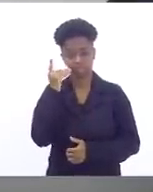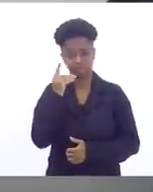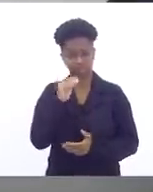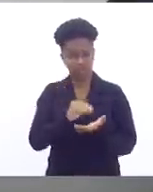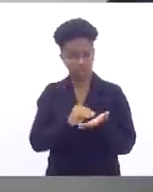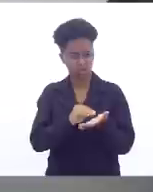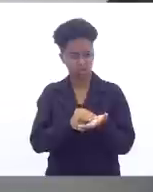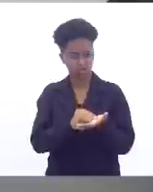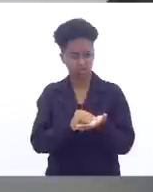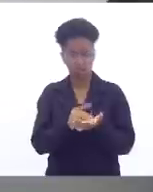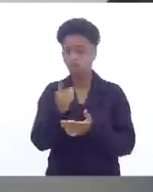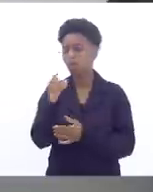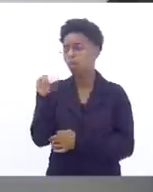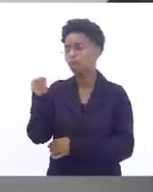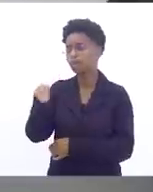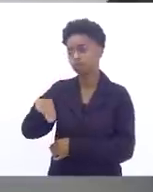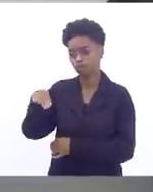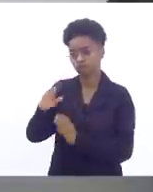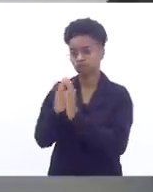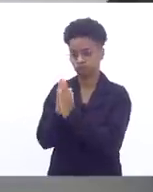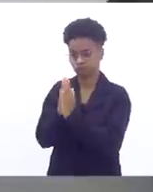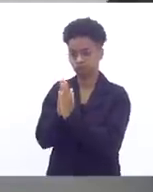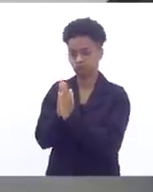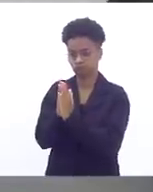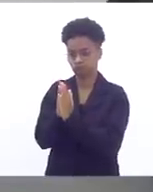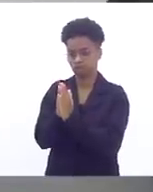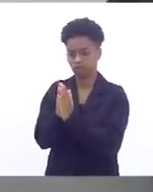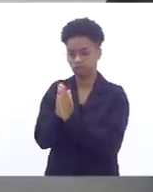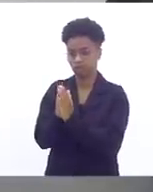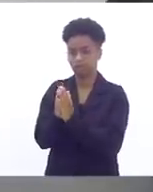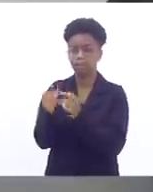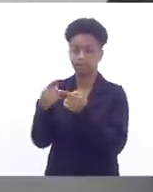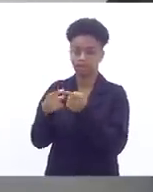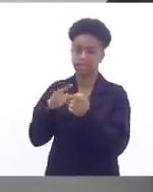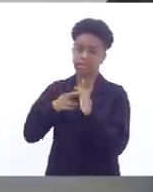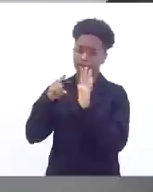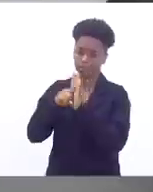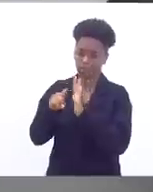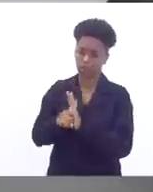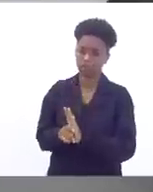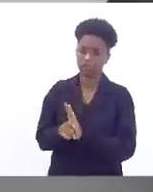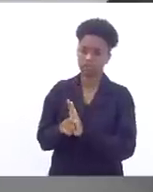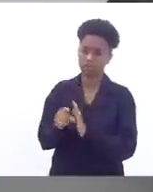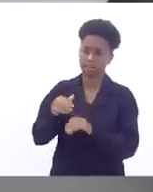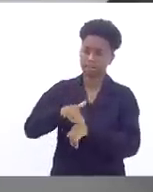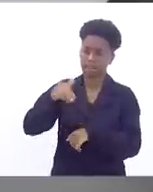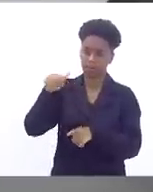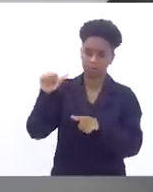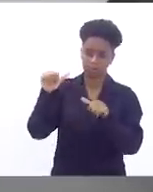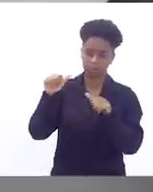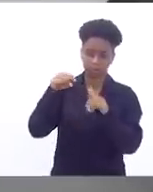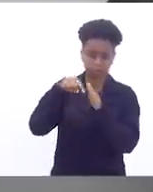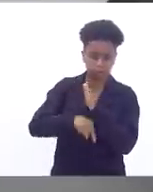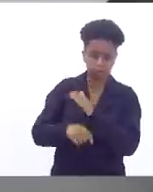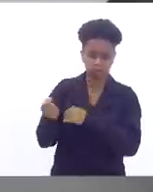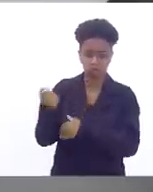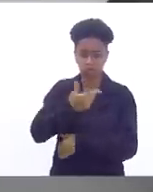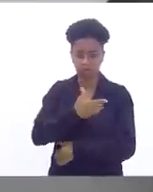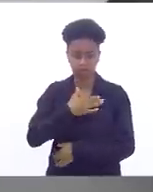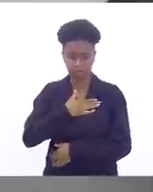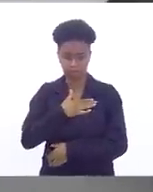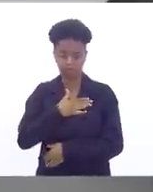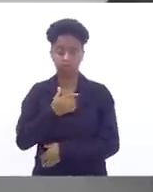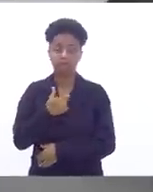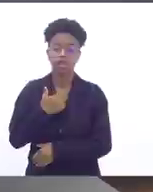me dá um minutinho só por favor que eu já vou passar que as suas perguntas são mais intensas que as minhas eu quero só colocar que